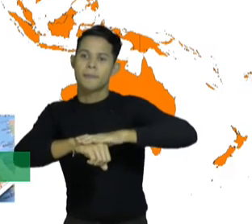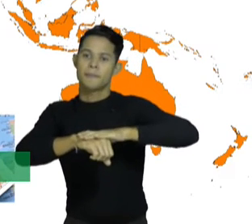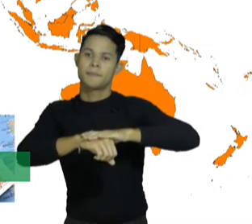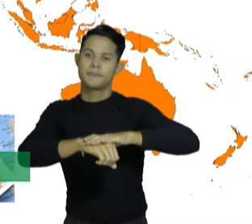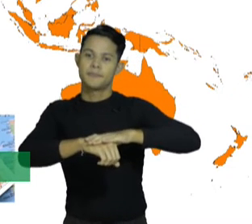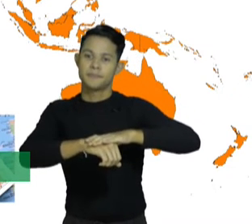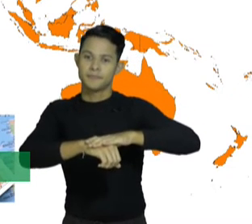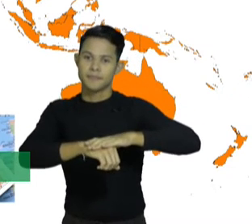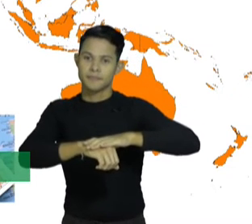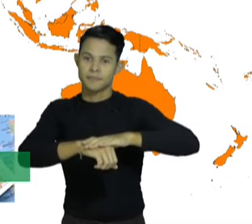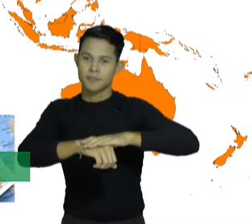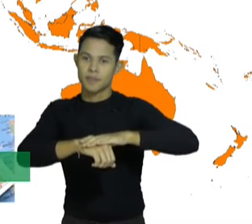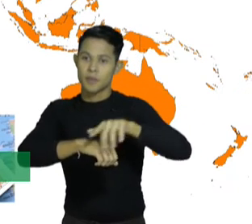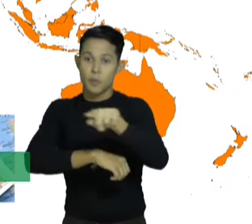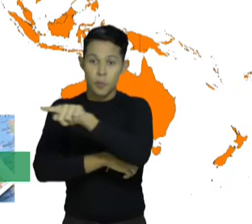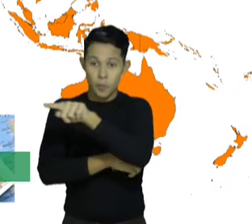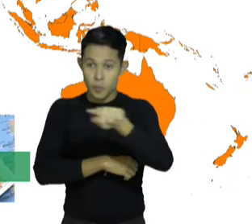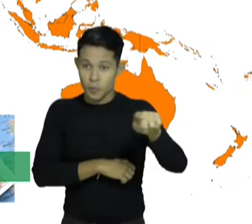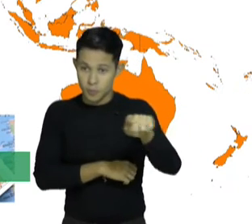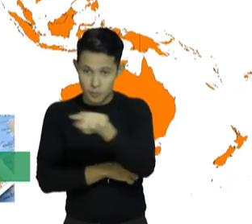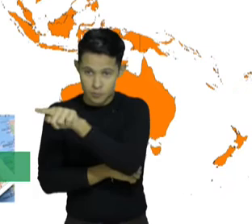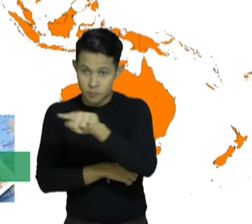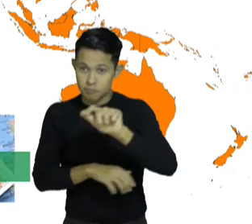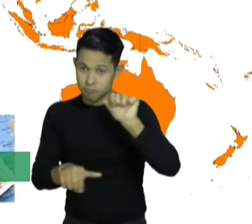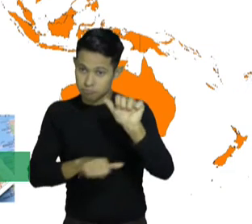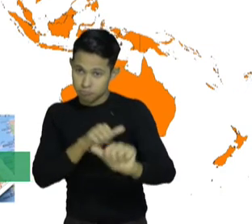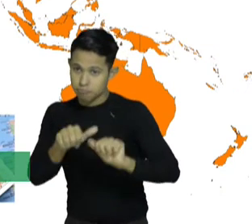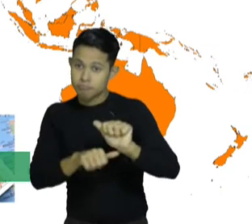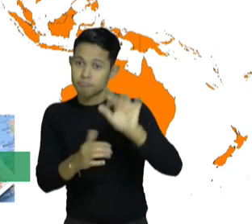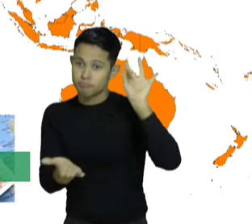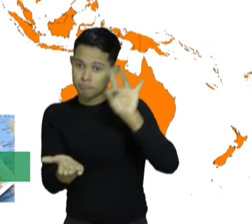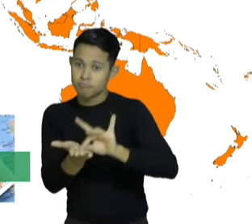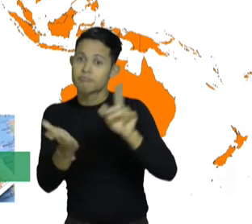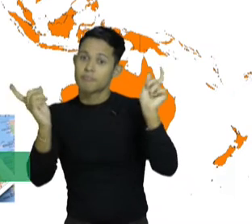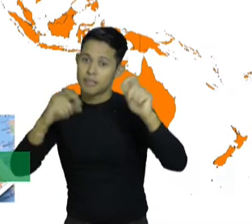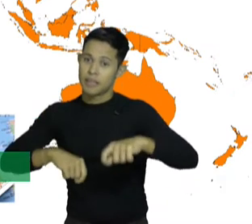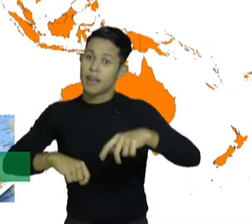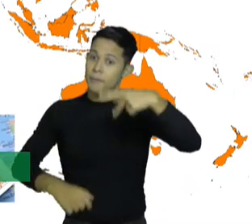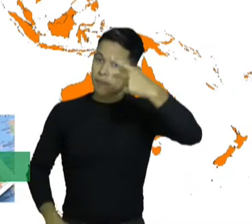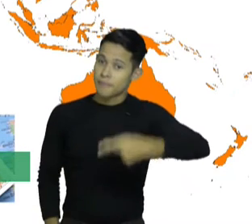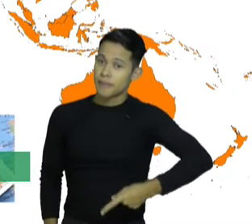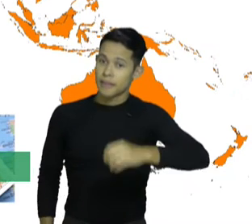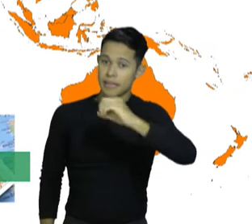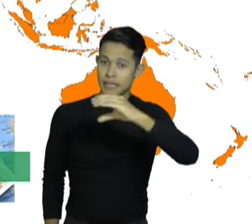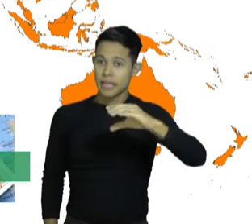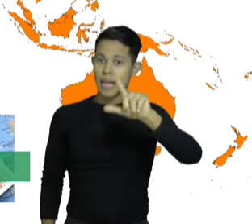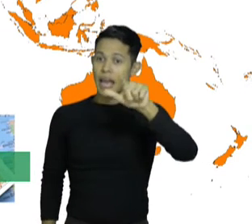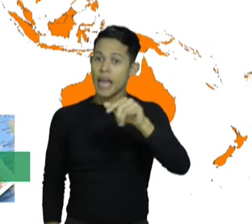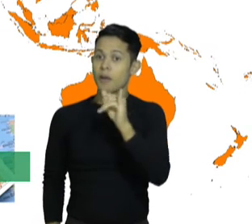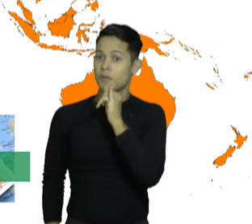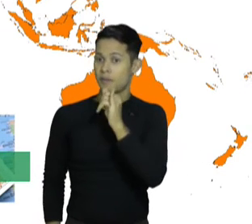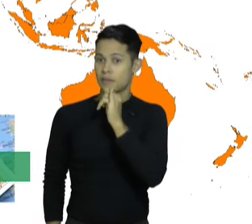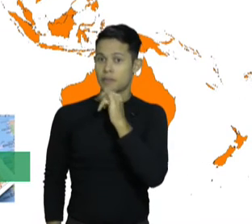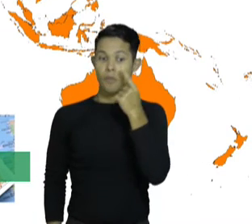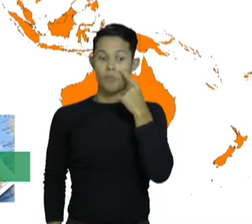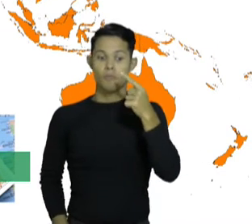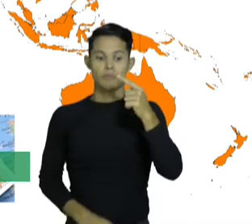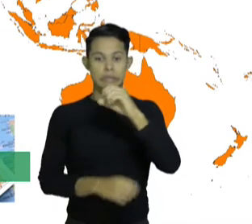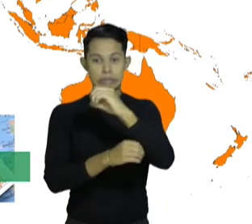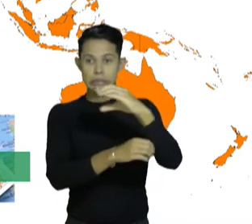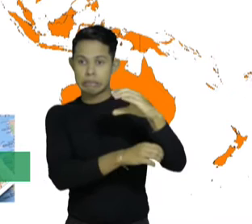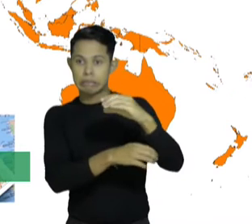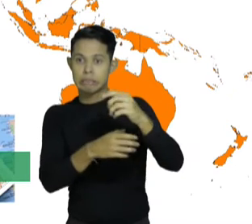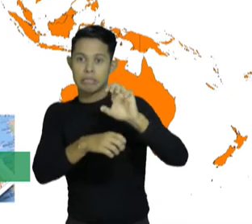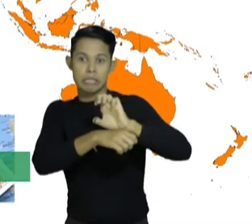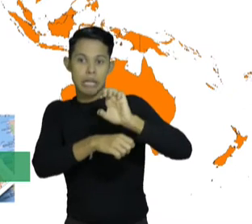competência nós fazemos isso is acontecer e Santa Catarina é um exemplo já foi dito aqui com esse tamanho de estado